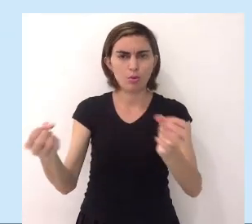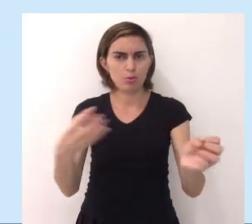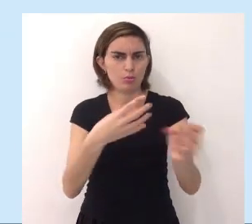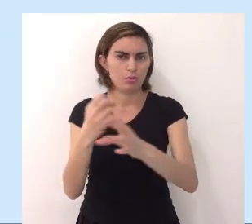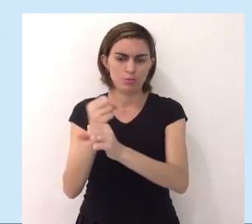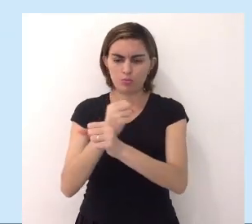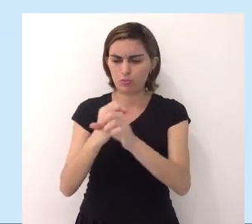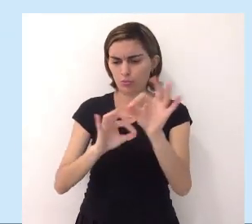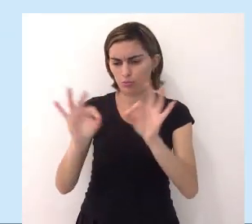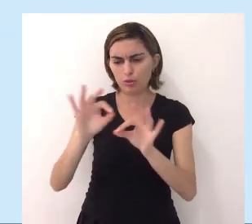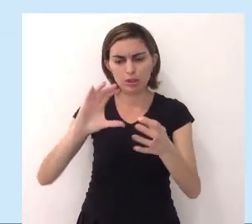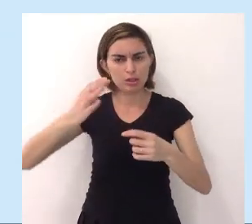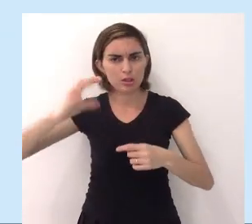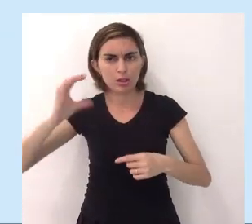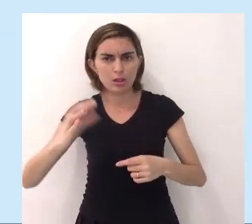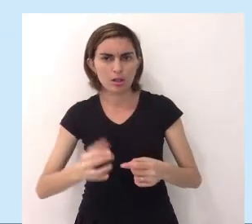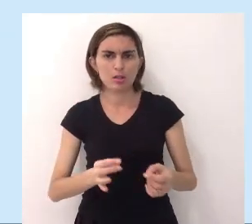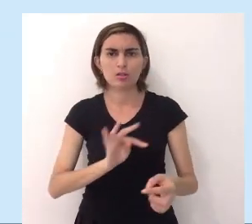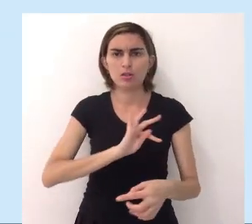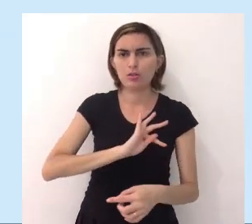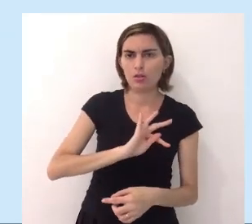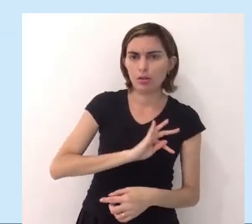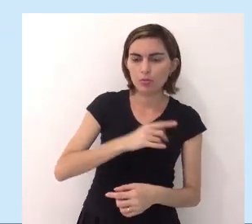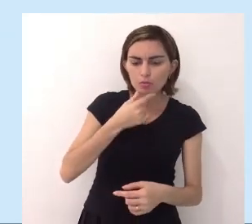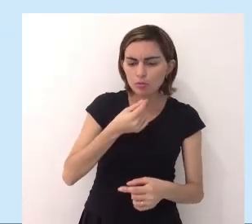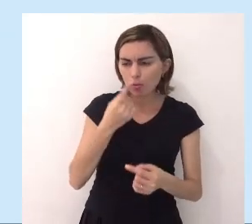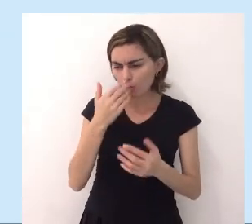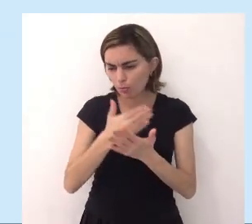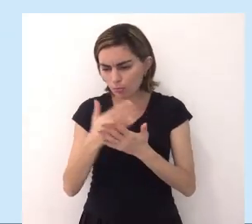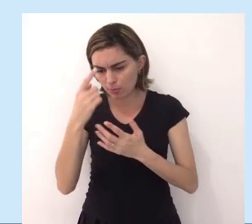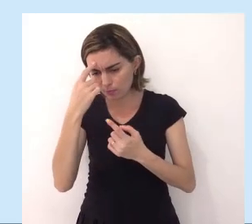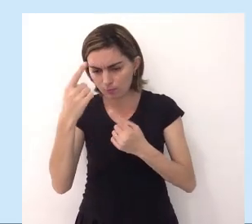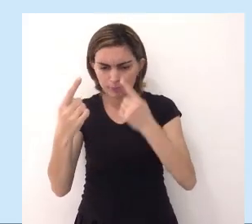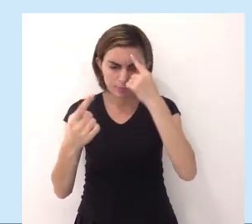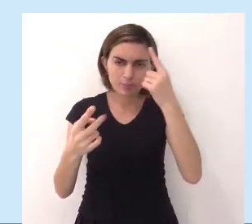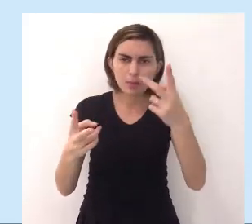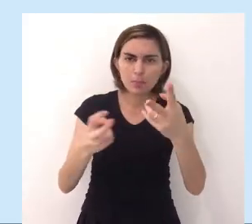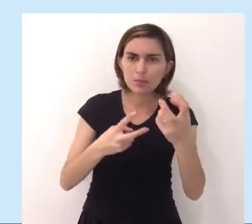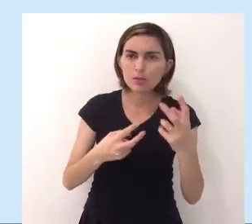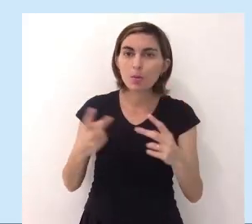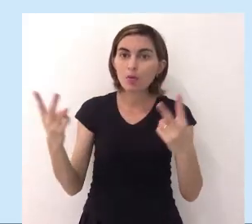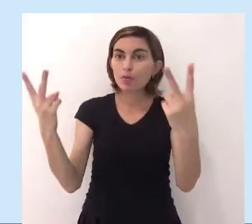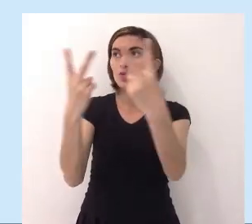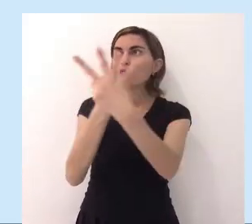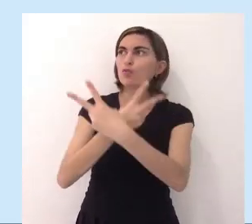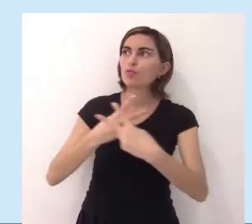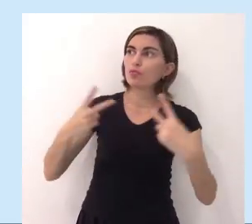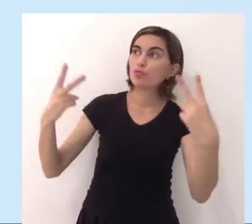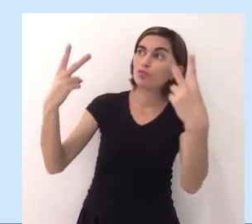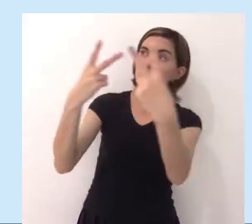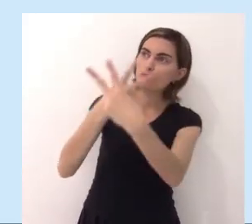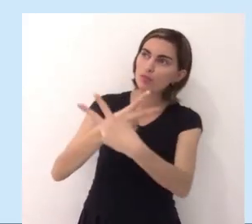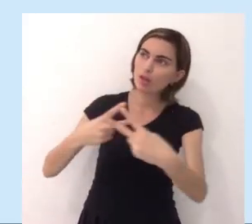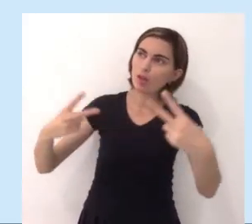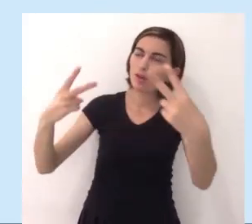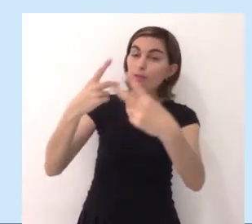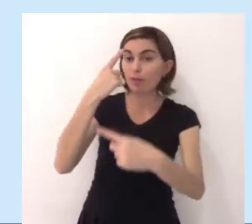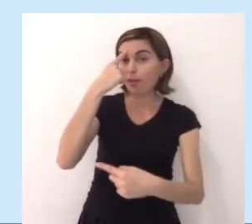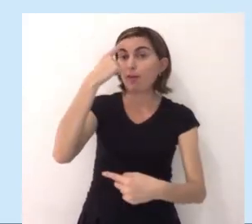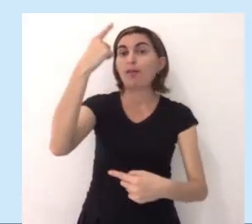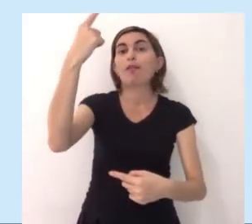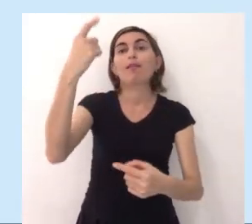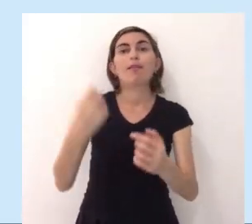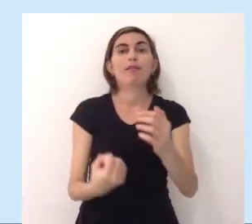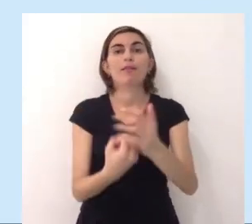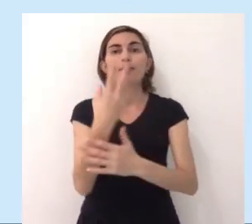a evolução também da ciência, da técnica, o homem vai começar a perceber os ventos, né? Então, eles começam a criar